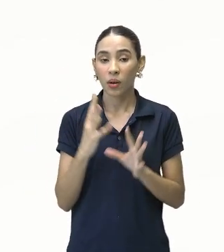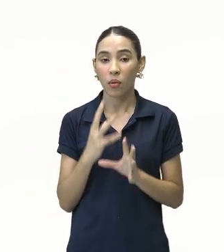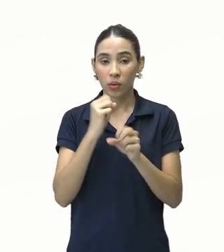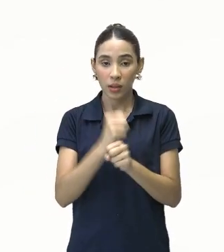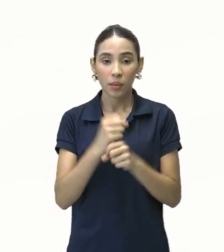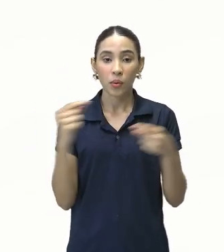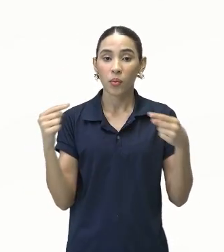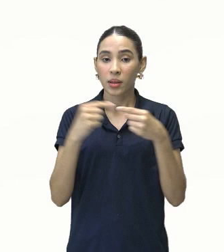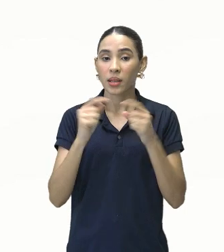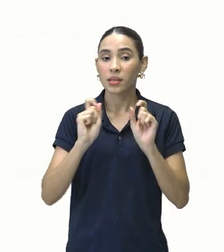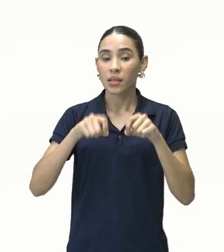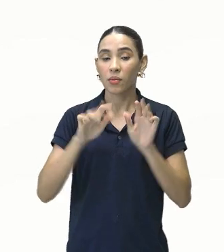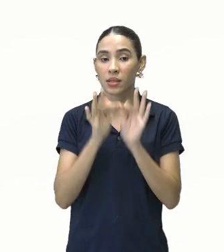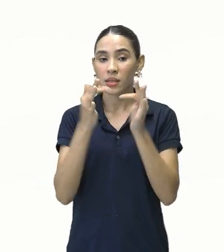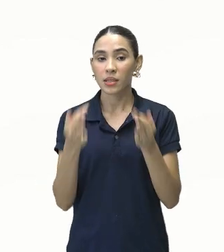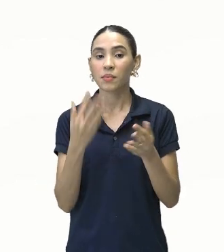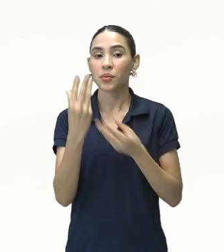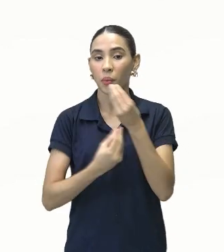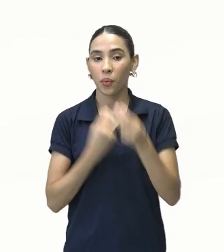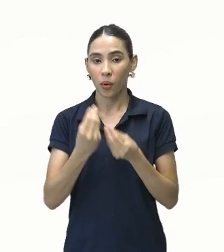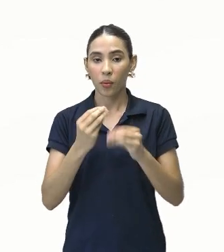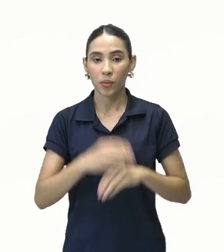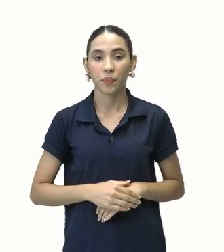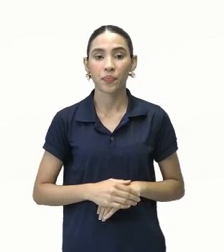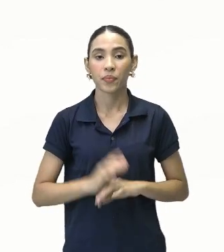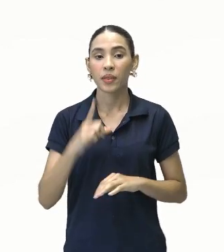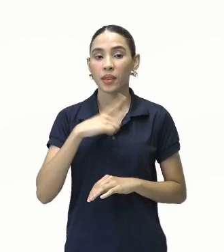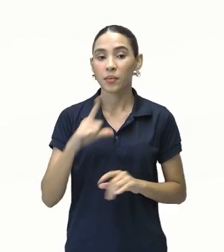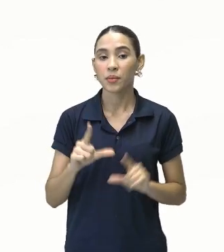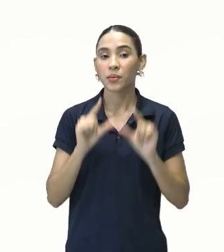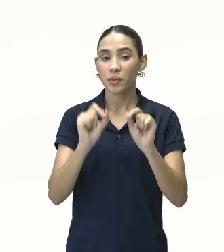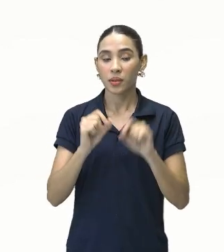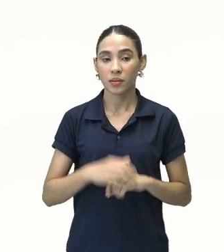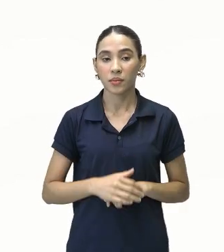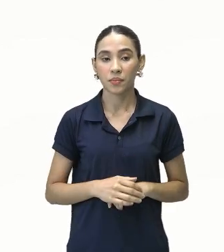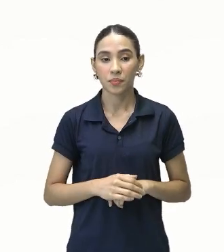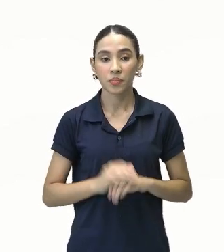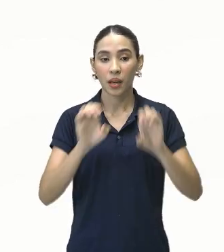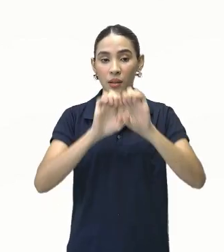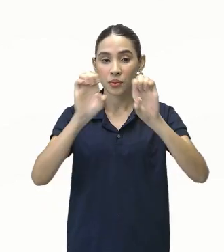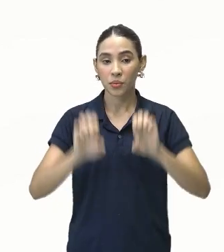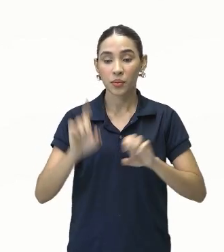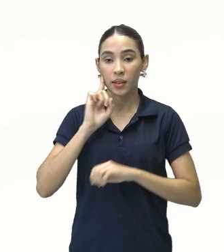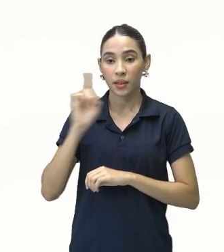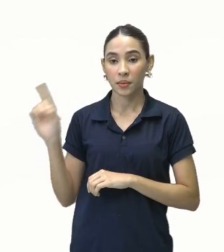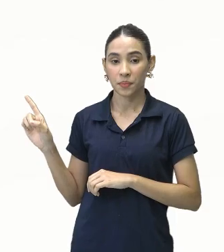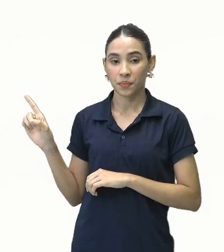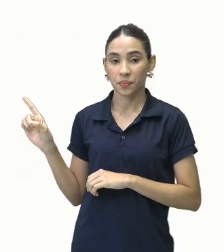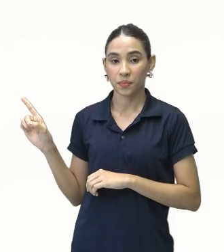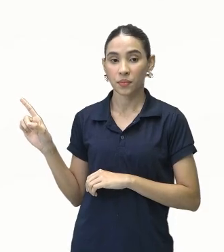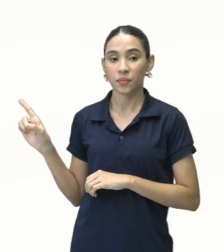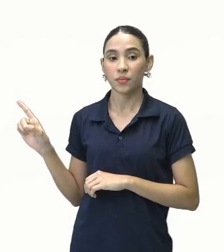calculamos combinações simples como... Então, temos aqui a nossa formulazinha.